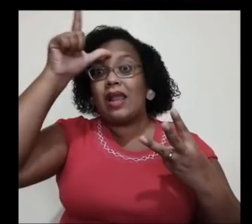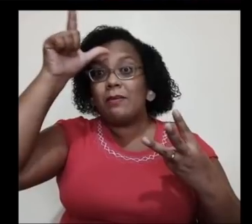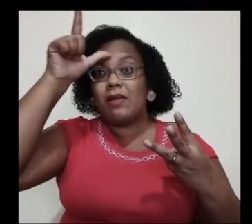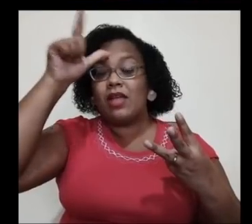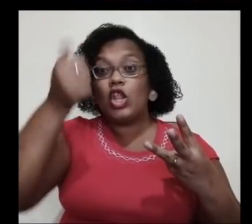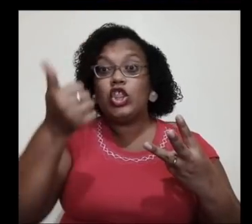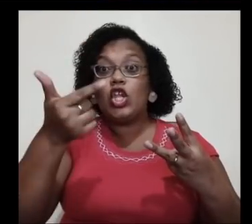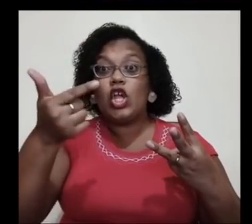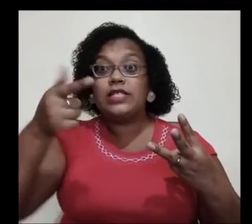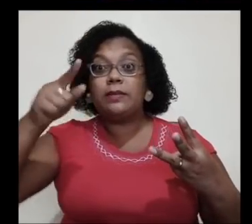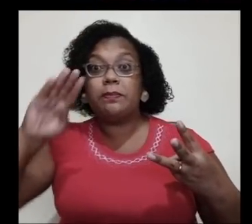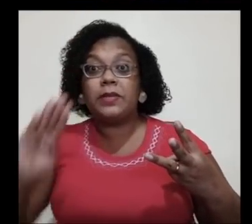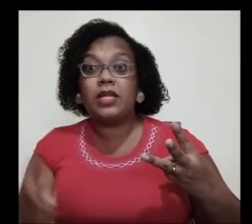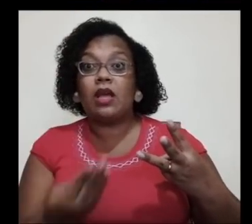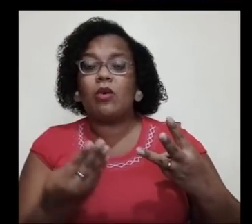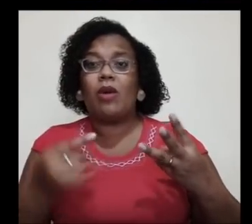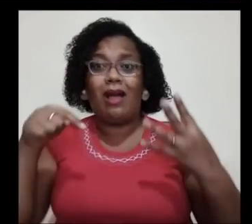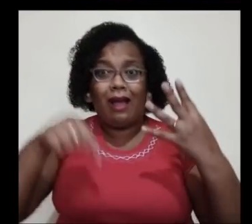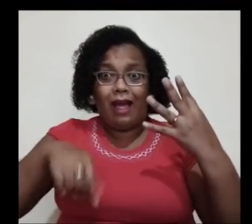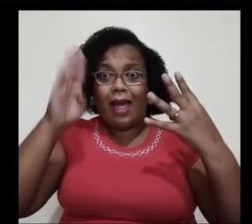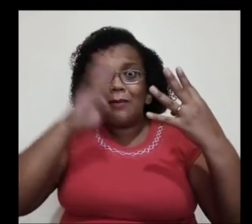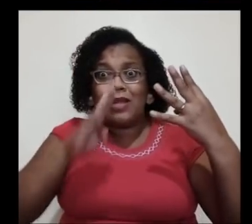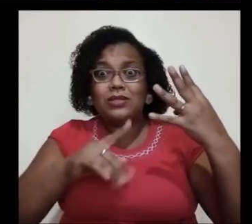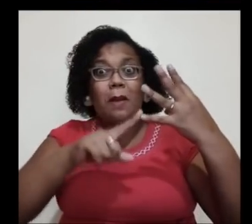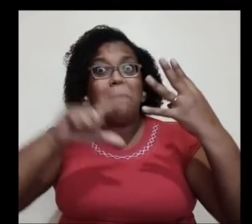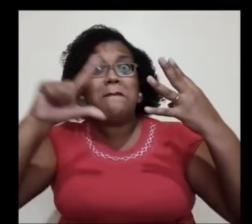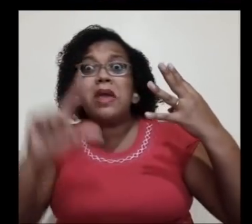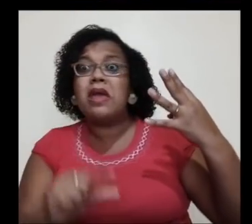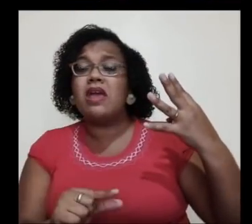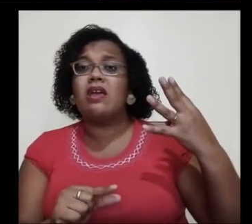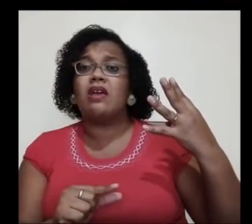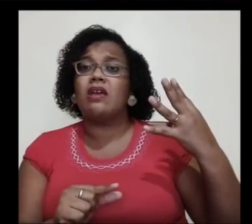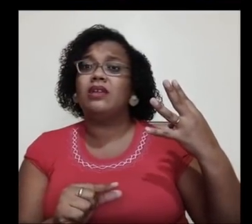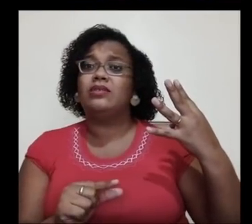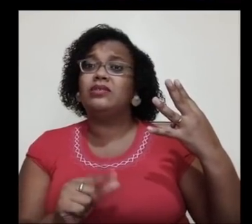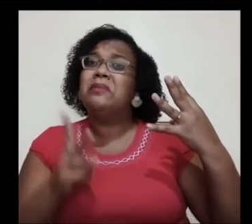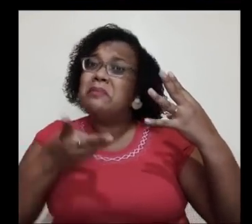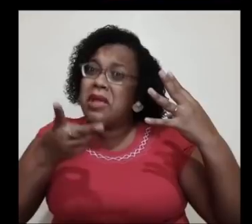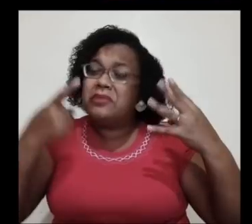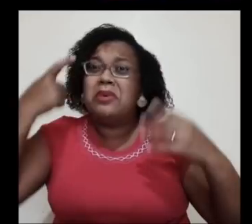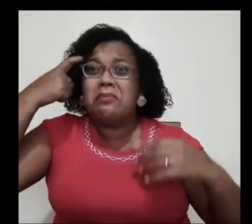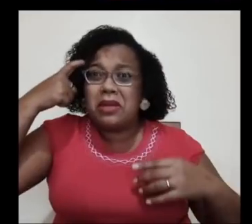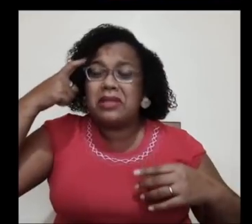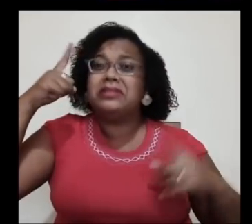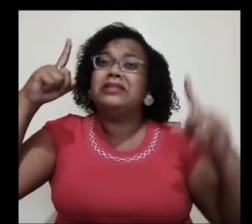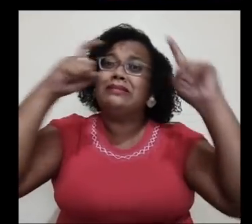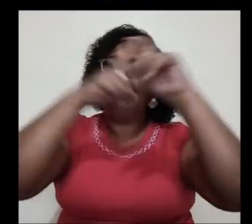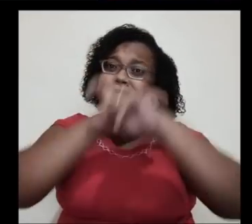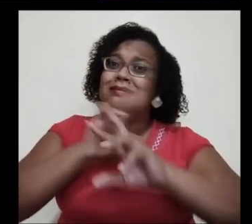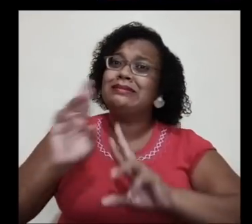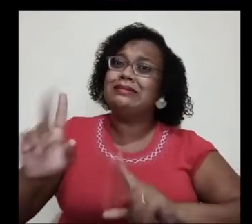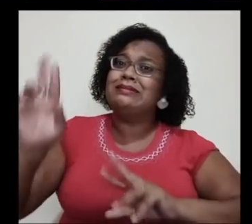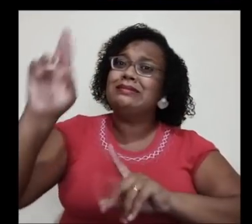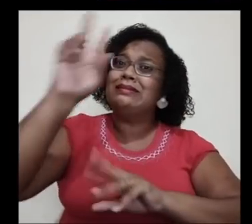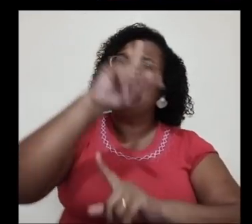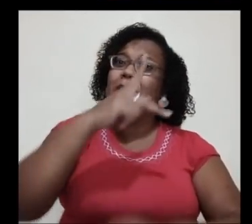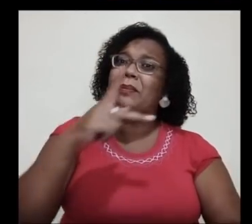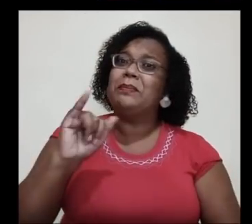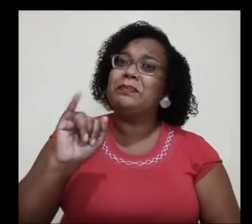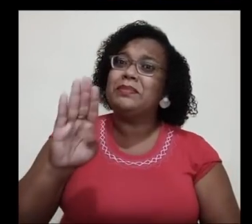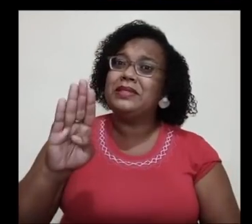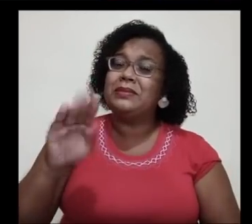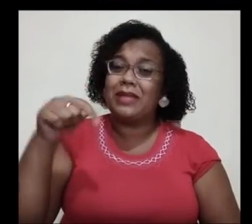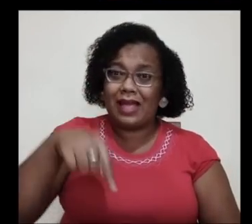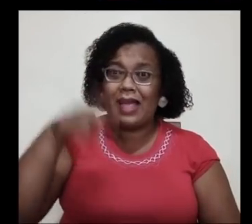12, e o Brasil muito menos, mesmo levando em conta as diferenças de PIB. O Brasil